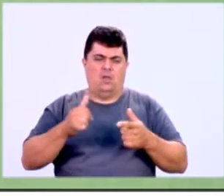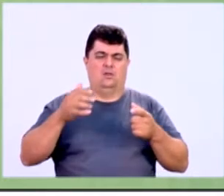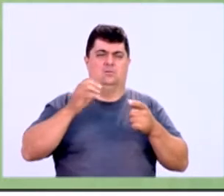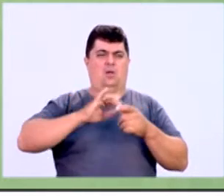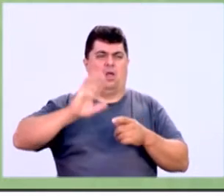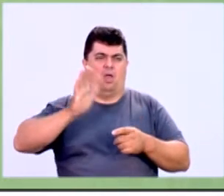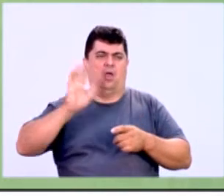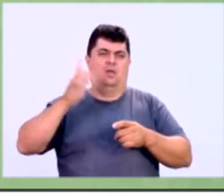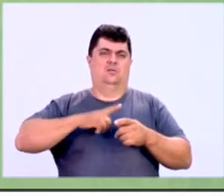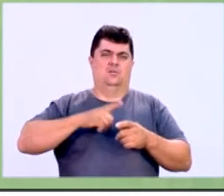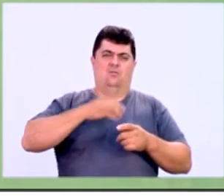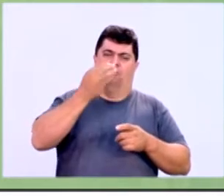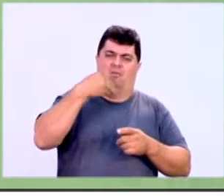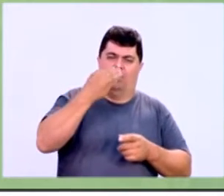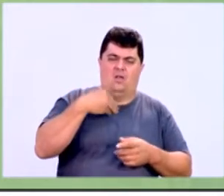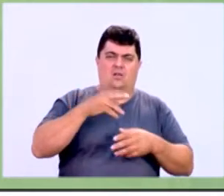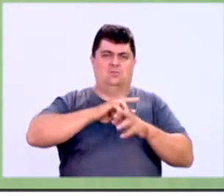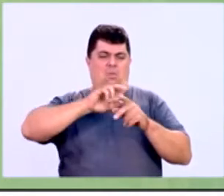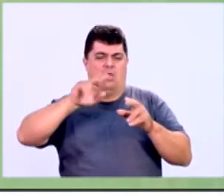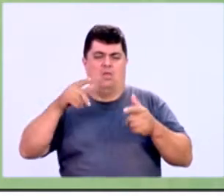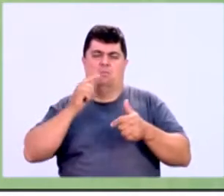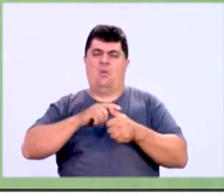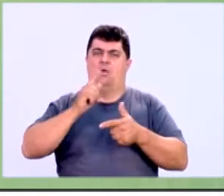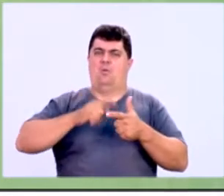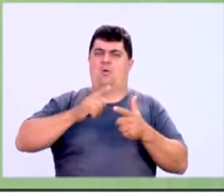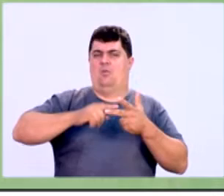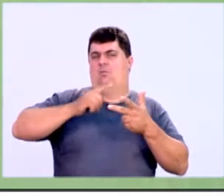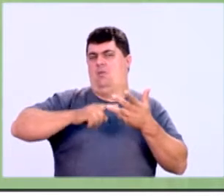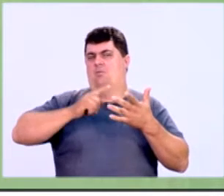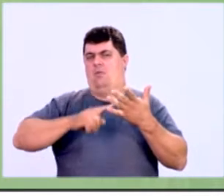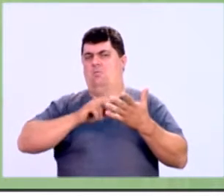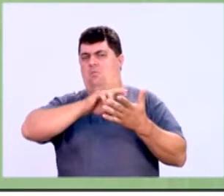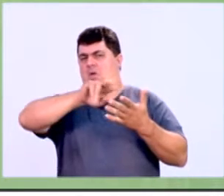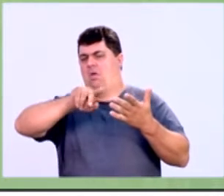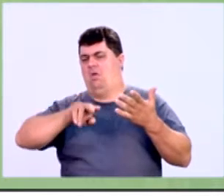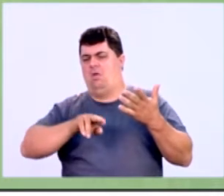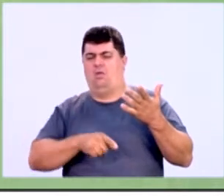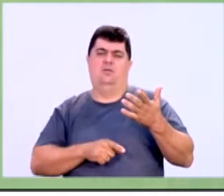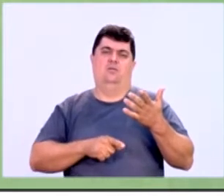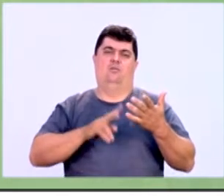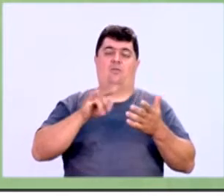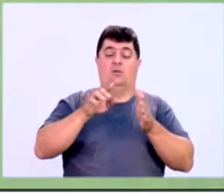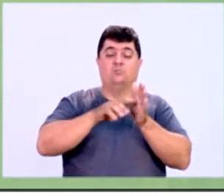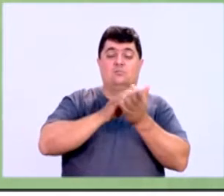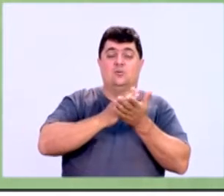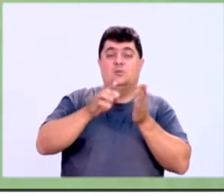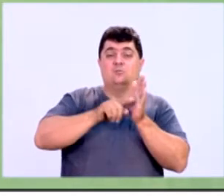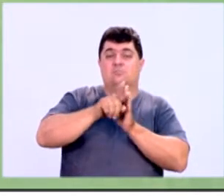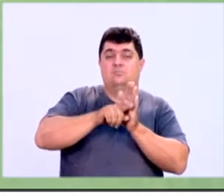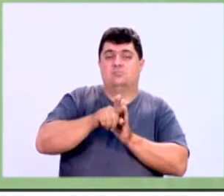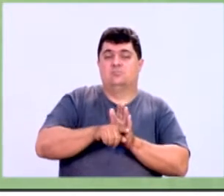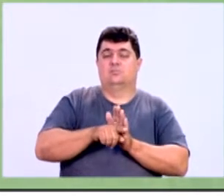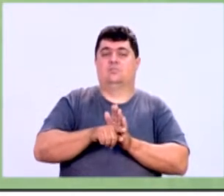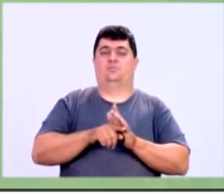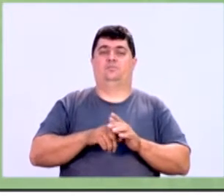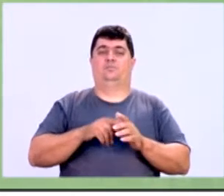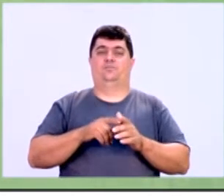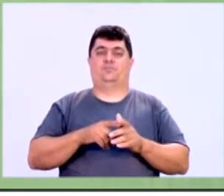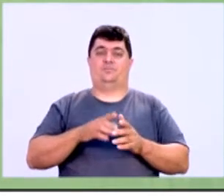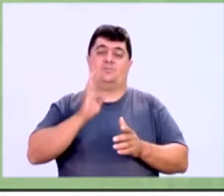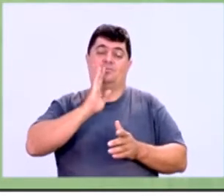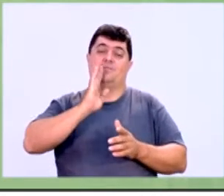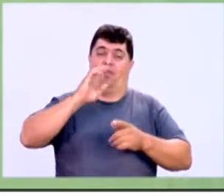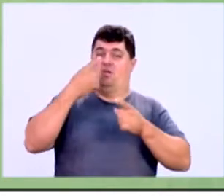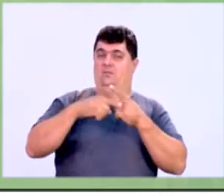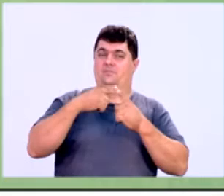novos meios de conseguir a energia. Então, esses problemas vão levar ele a pesquisar. O interessante da pesquisa é que faz